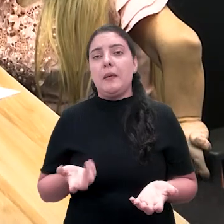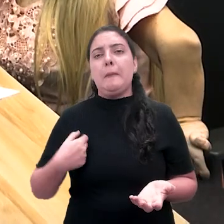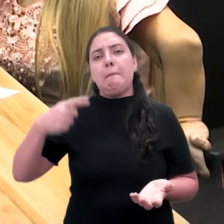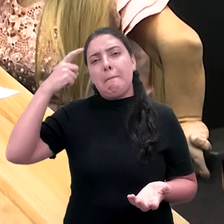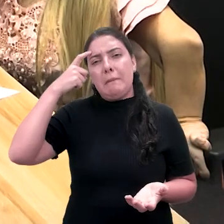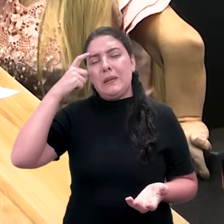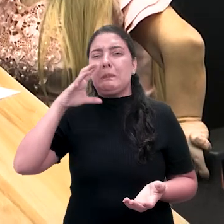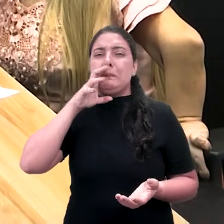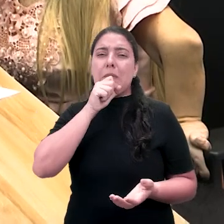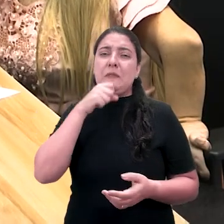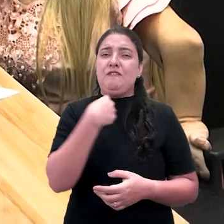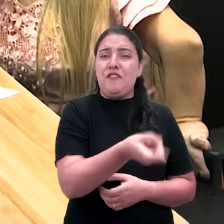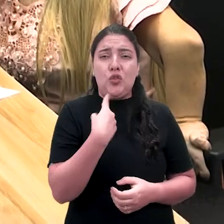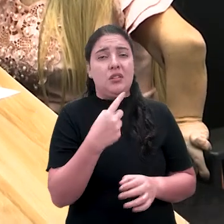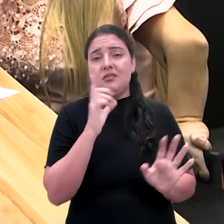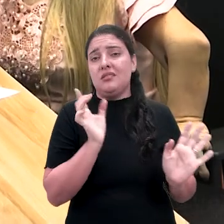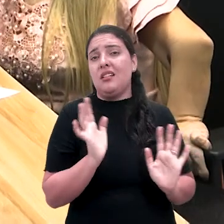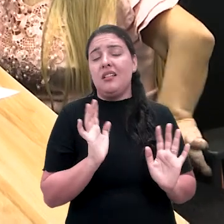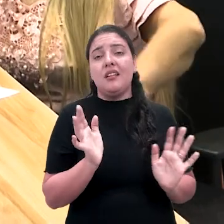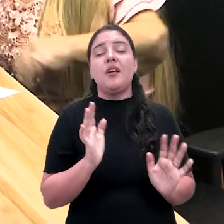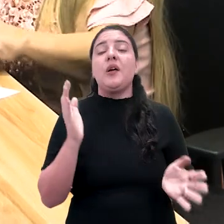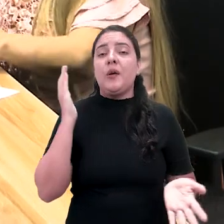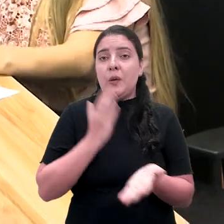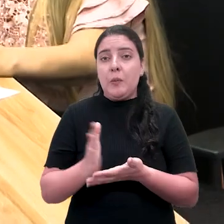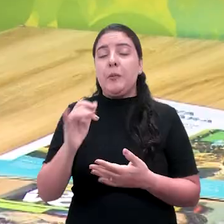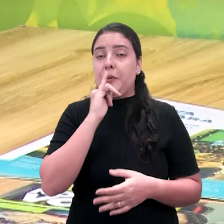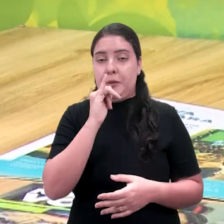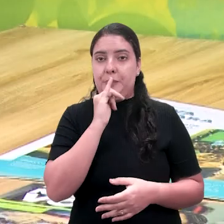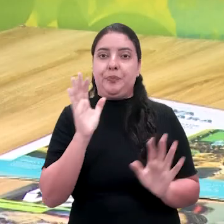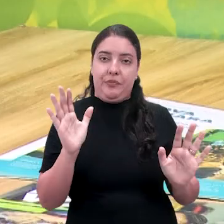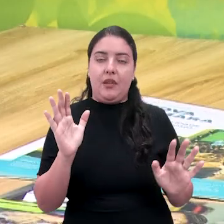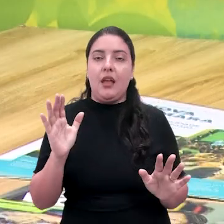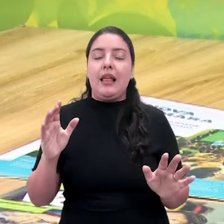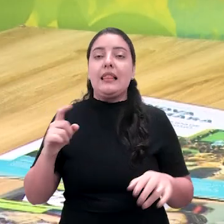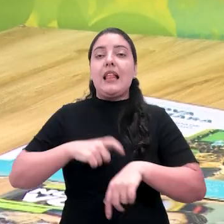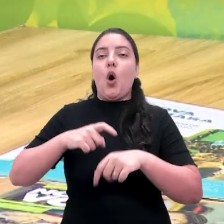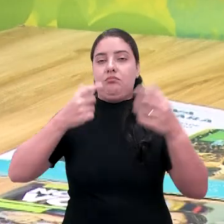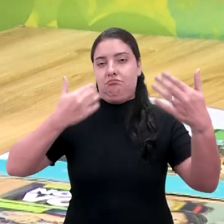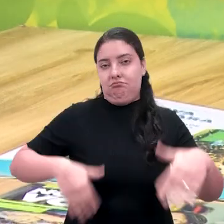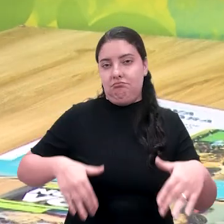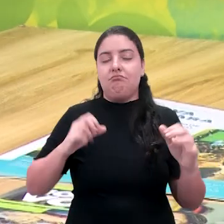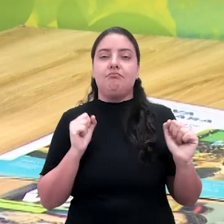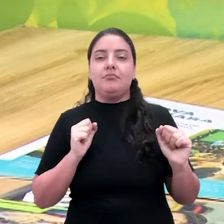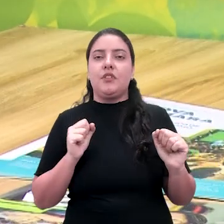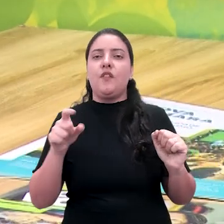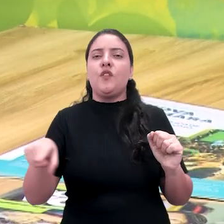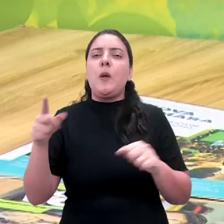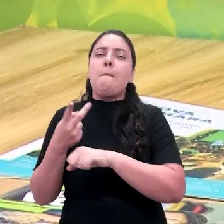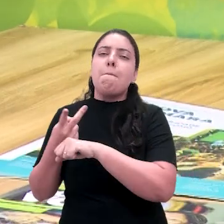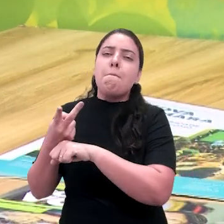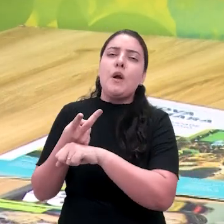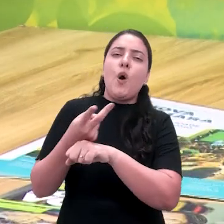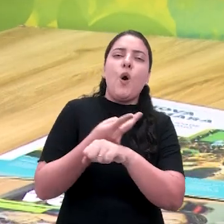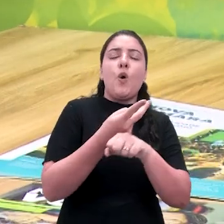pei, bufo, bola, eu digo, não, peraí. Começou na minha lotação. Assim, começou assim, né, que eu digo. Sim. Todo mundo tava procurando, se